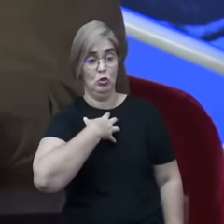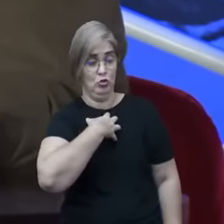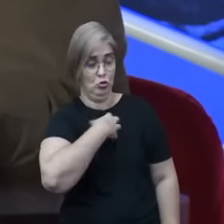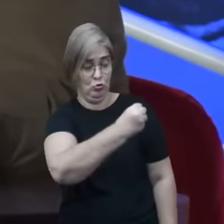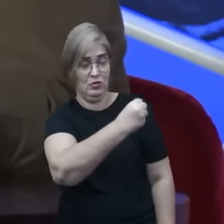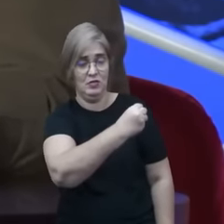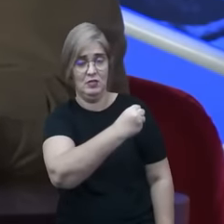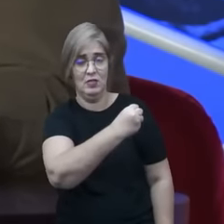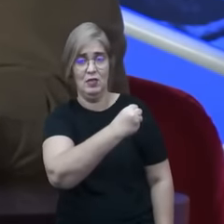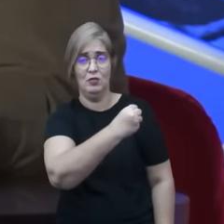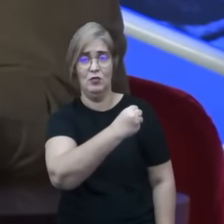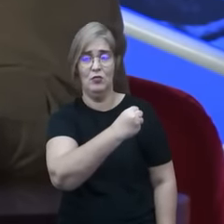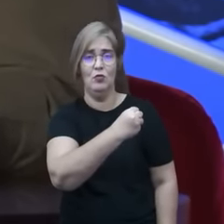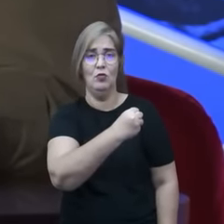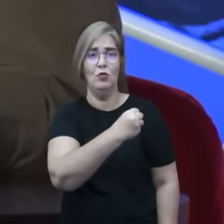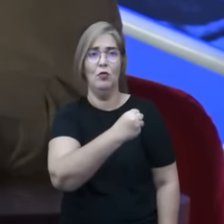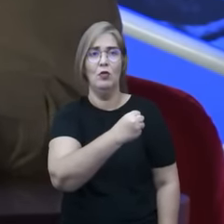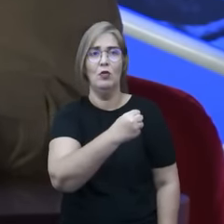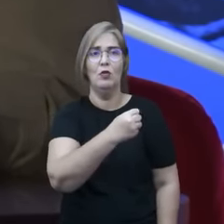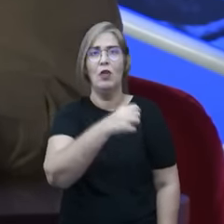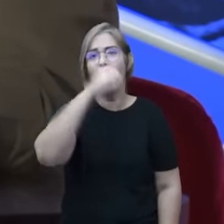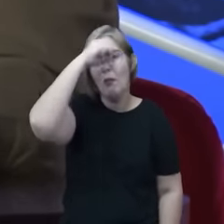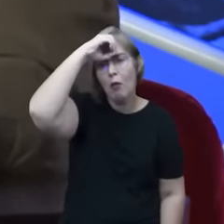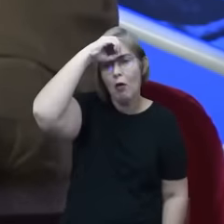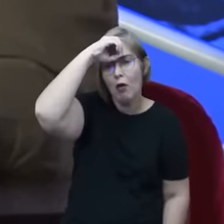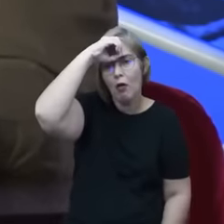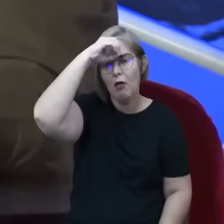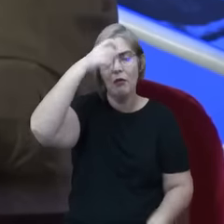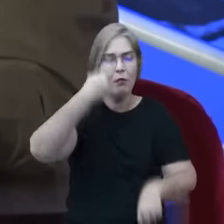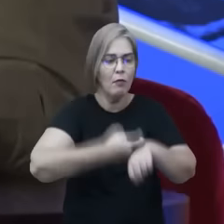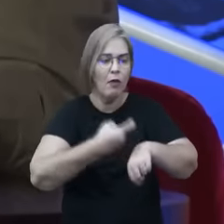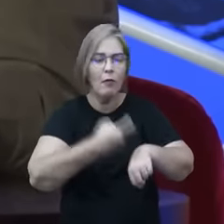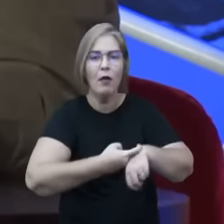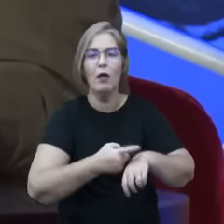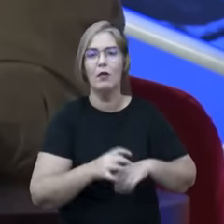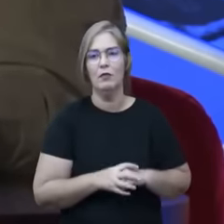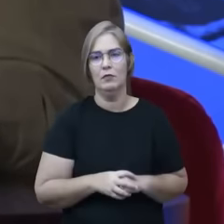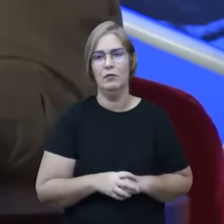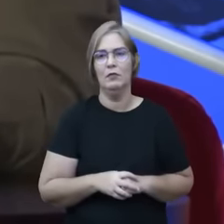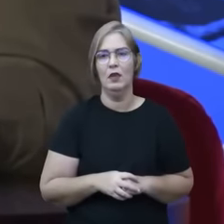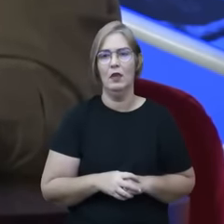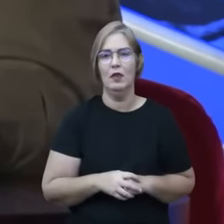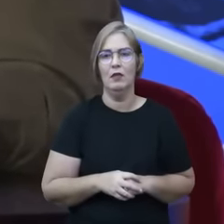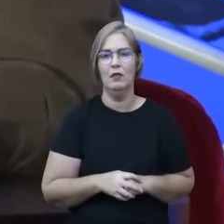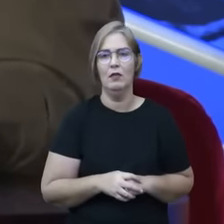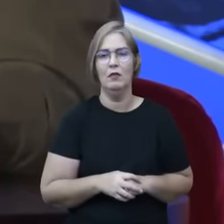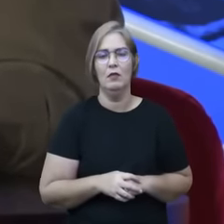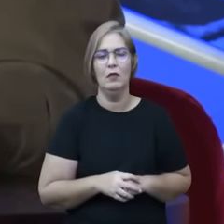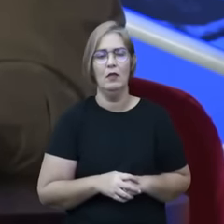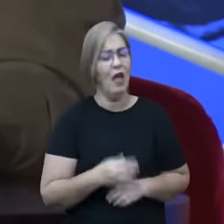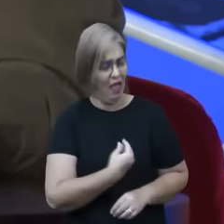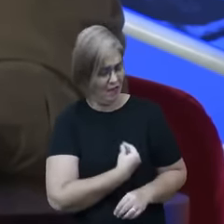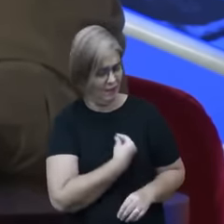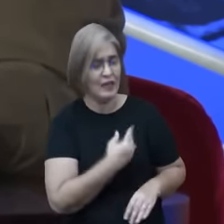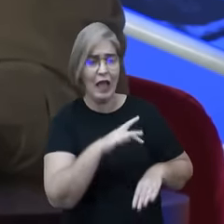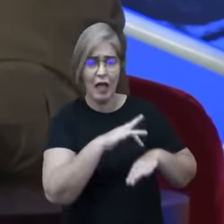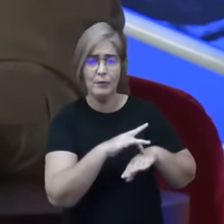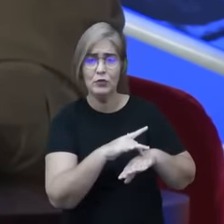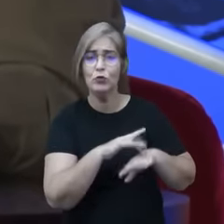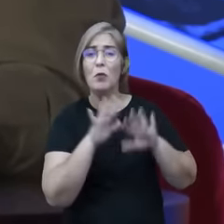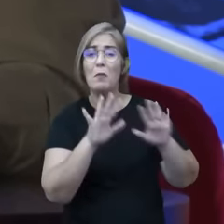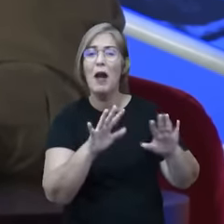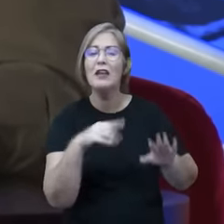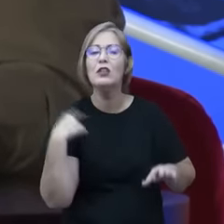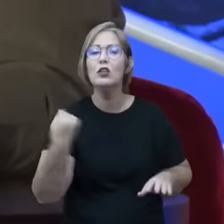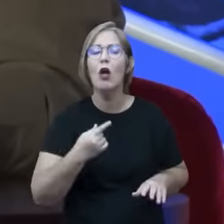absurdo da vida, da vida nela mesma, né, que nos é dada no absurdo. E justamente